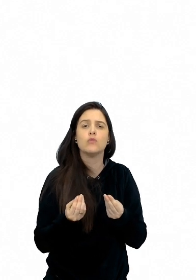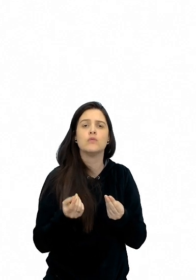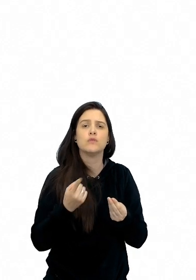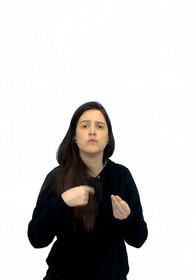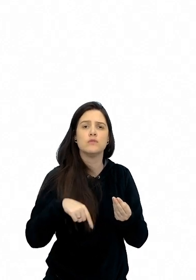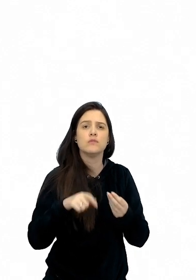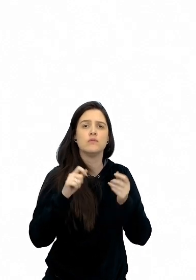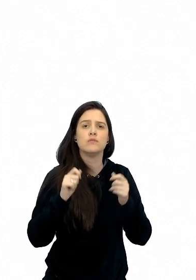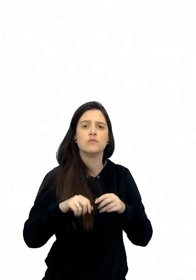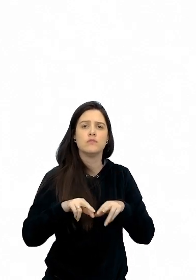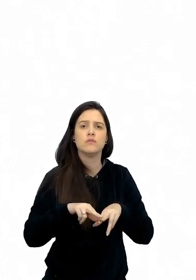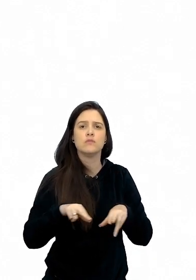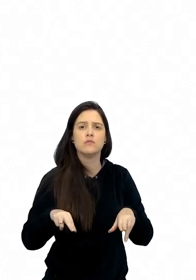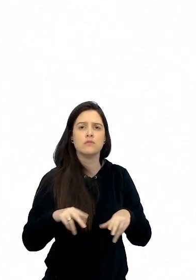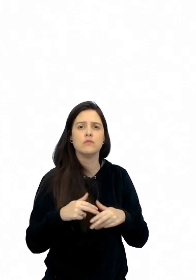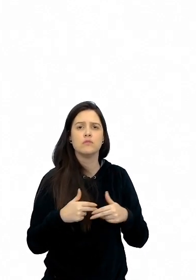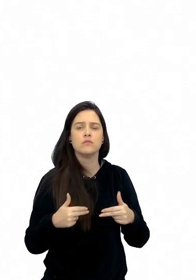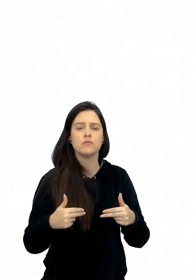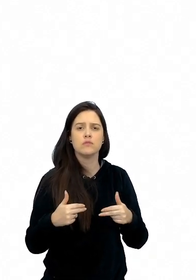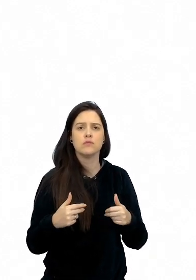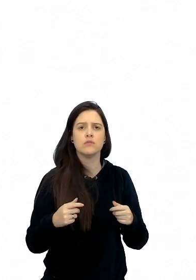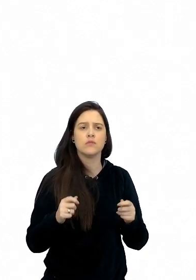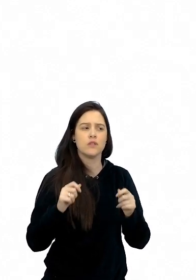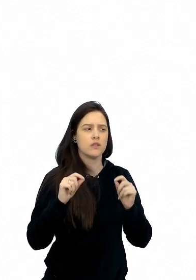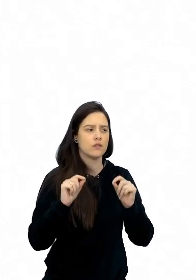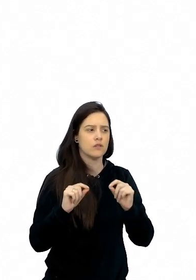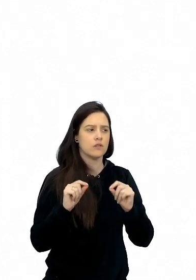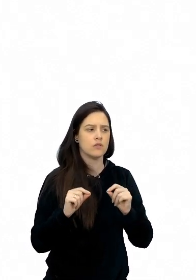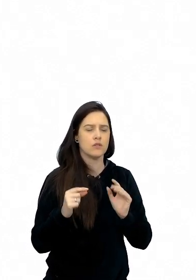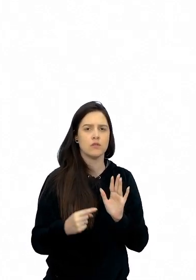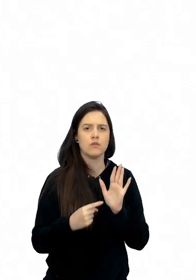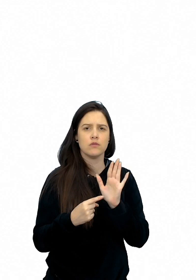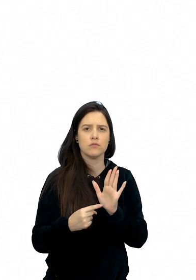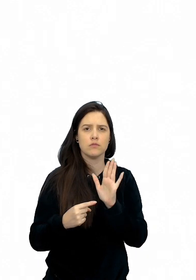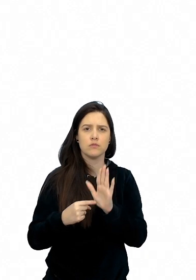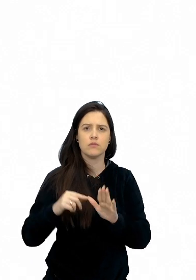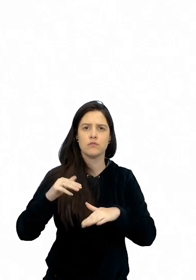e pensando que tem coisas que, se não houve a